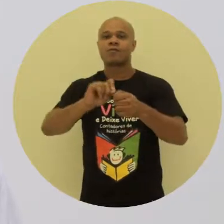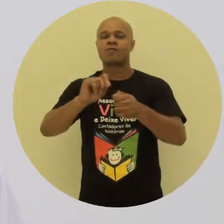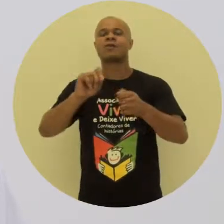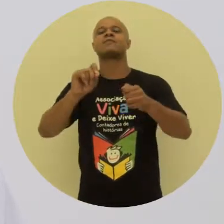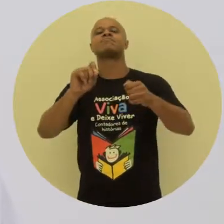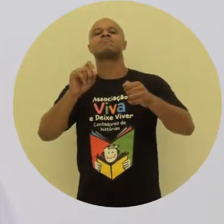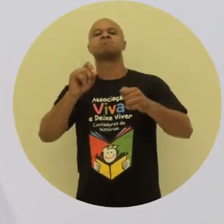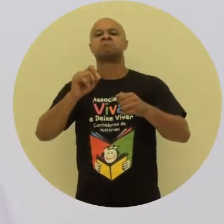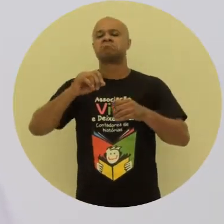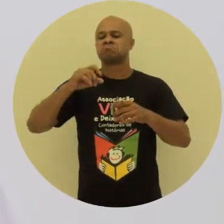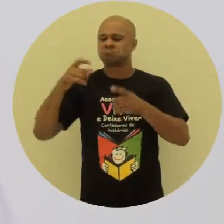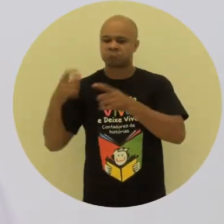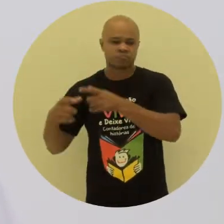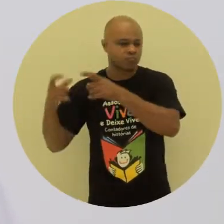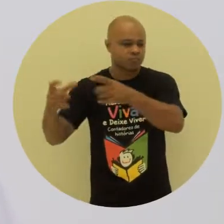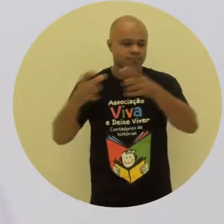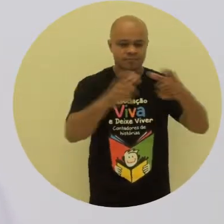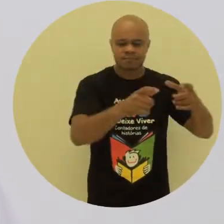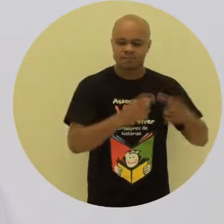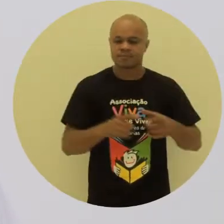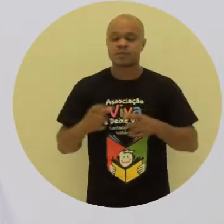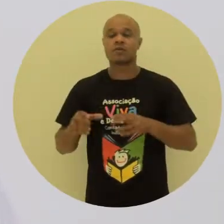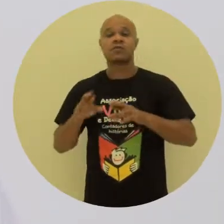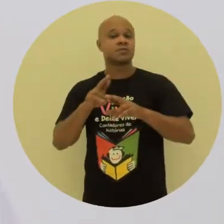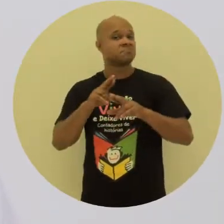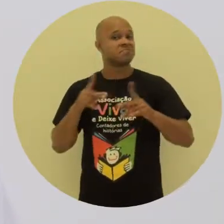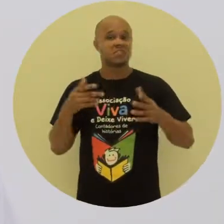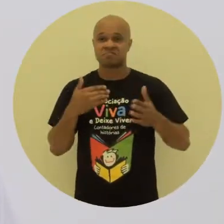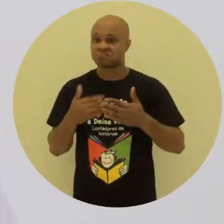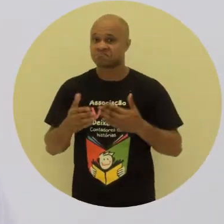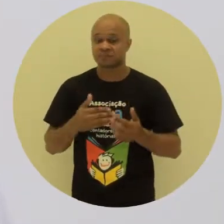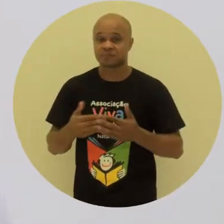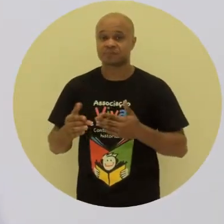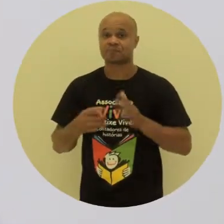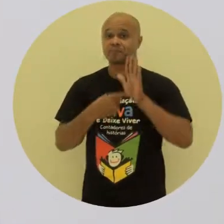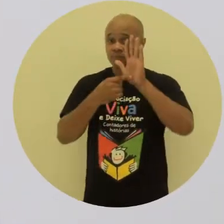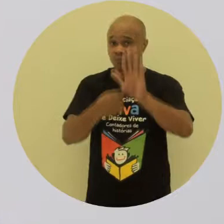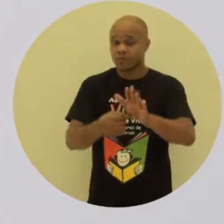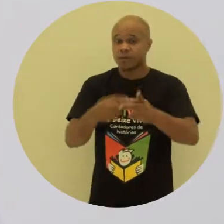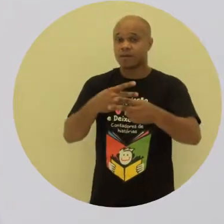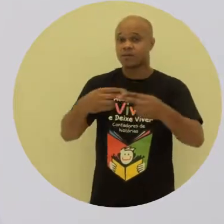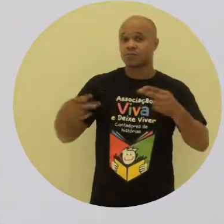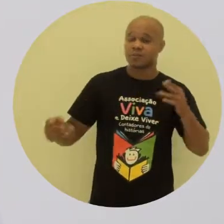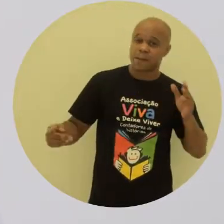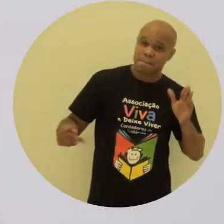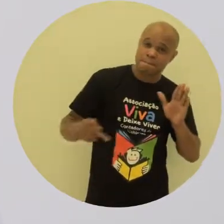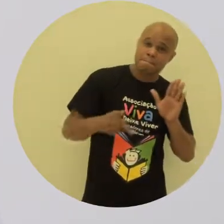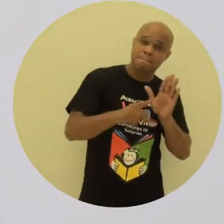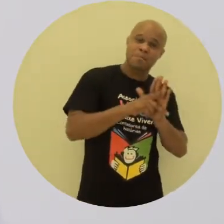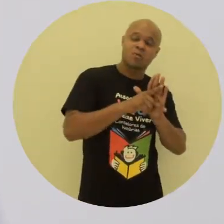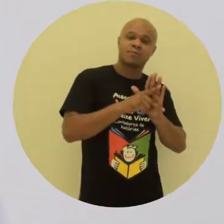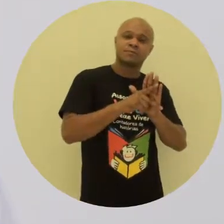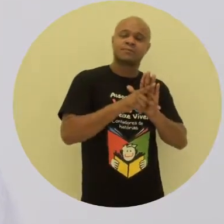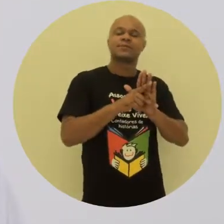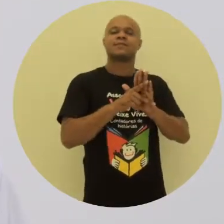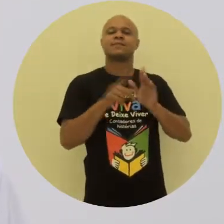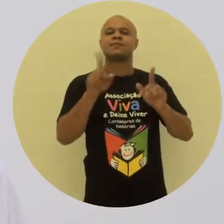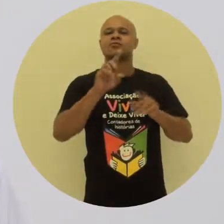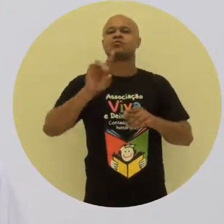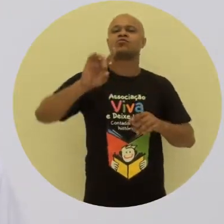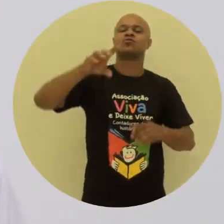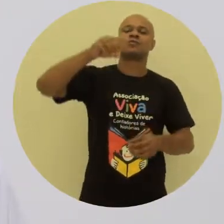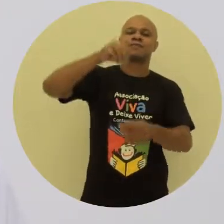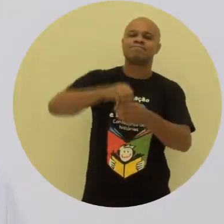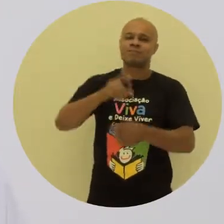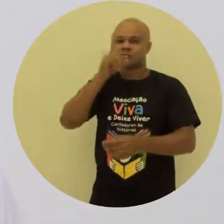todos os lugares onde tem Viva, nós mostramos não só as boas práticas que o Viva desenvolve